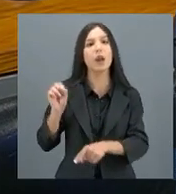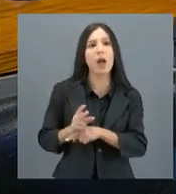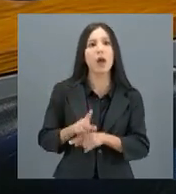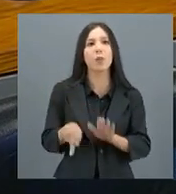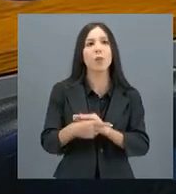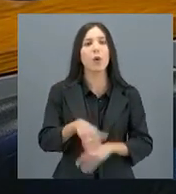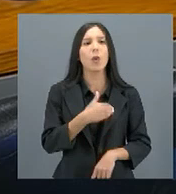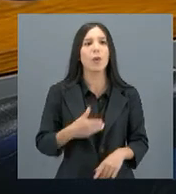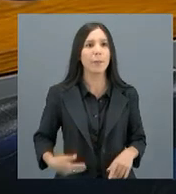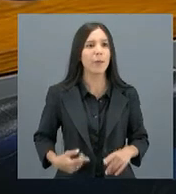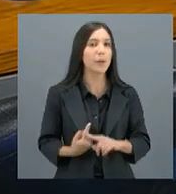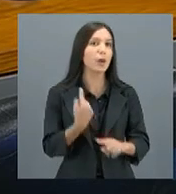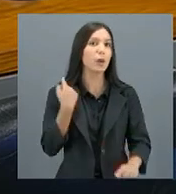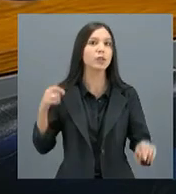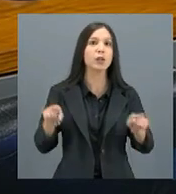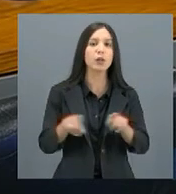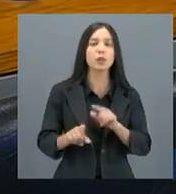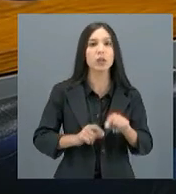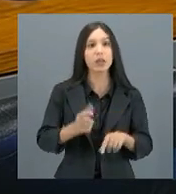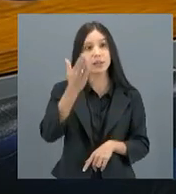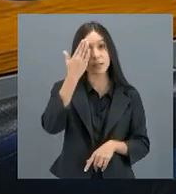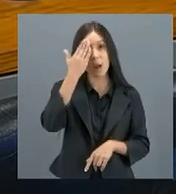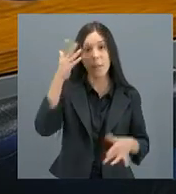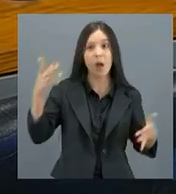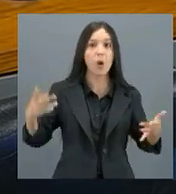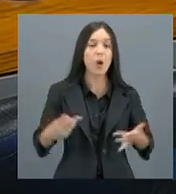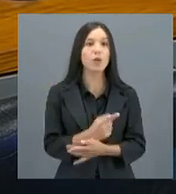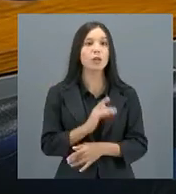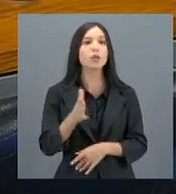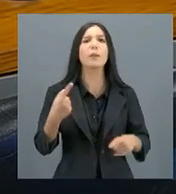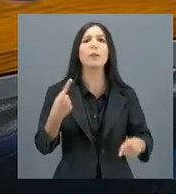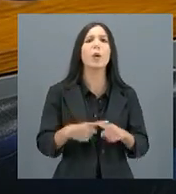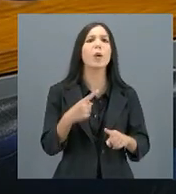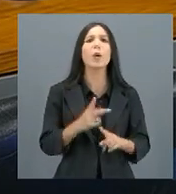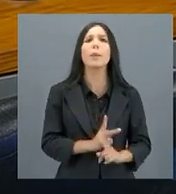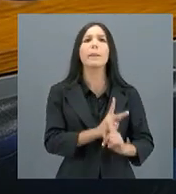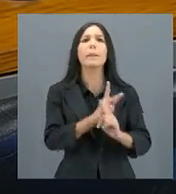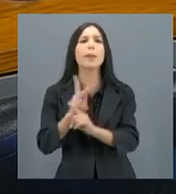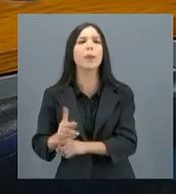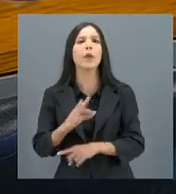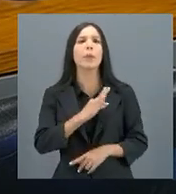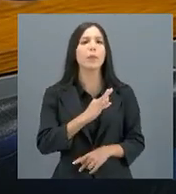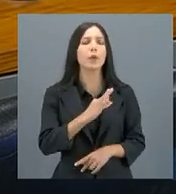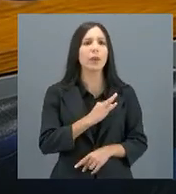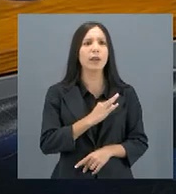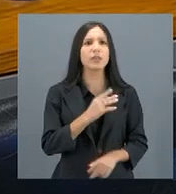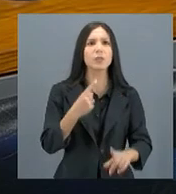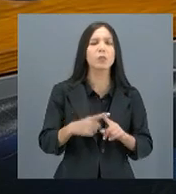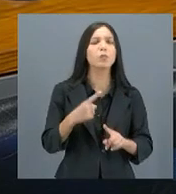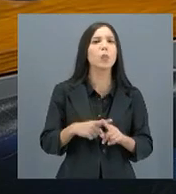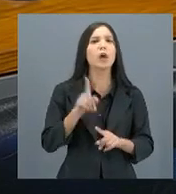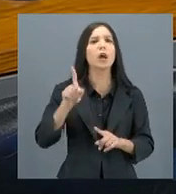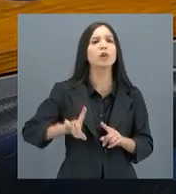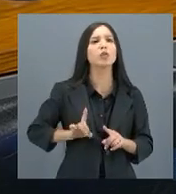público na época, ao tomar ciência desse fato, por que não procurou diretamente a polícia? Por que